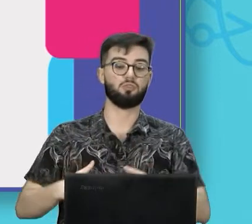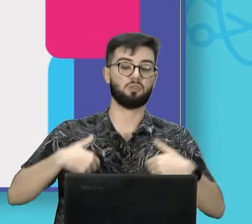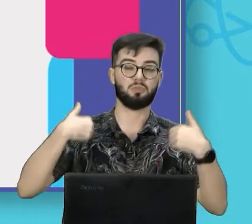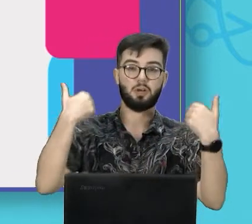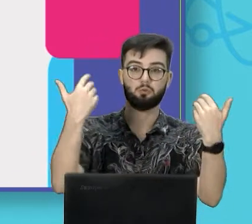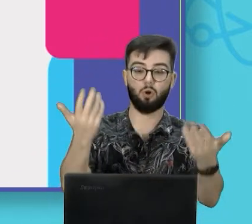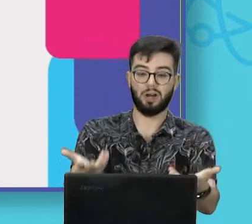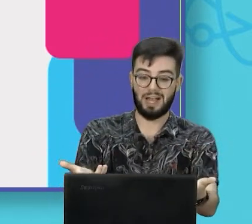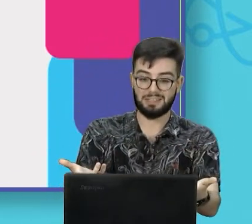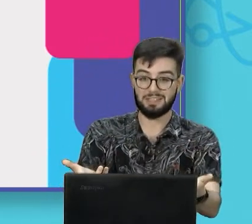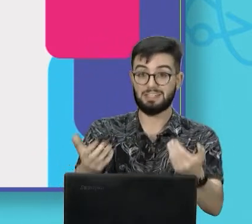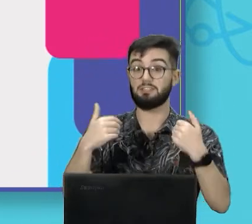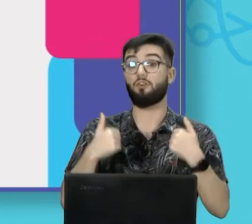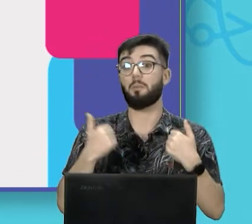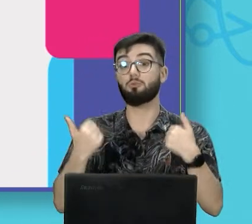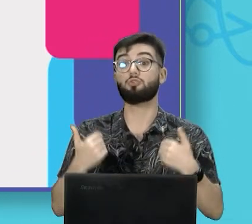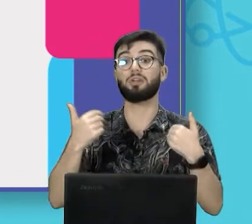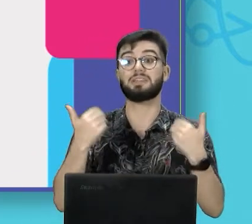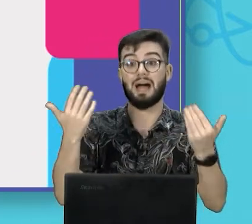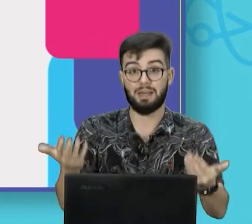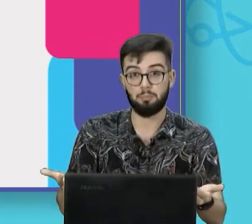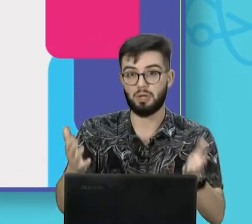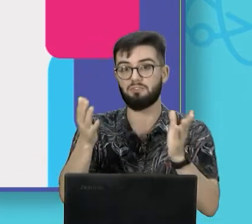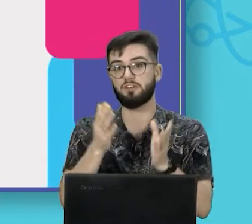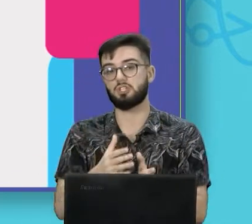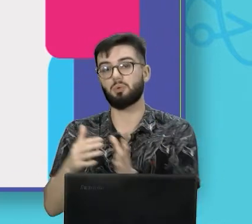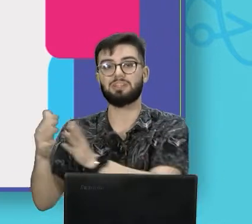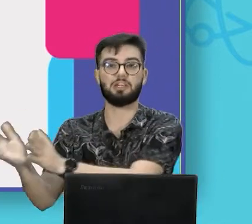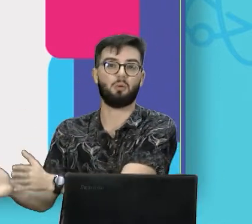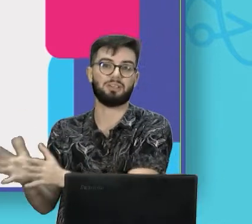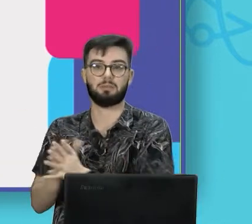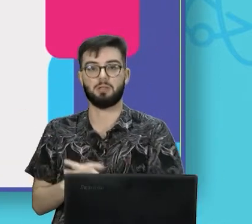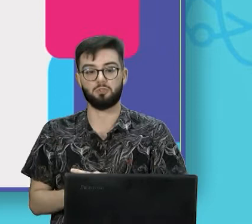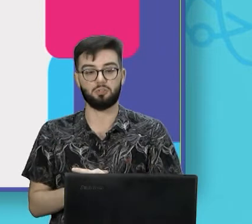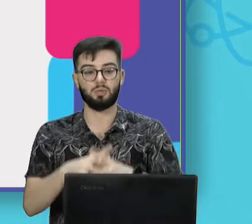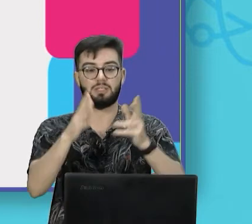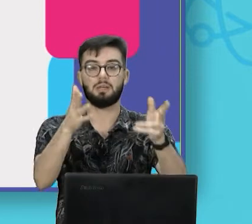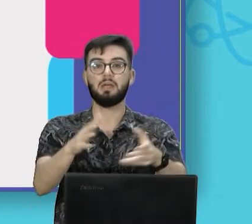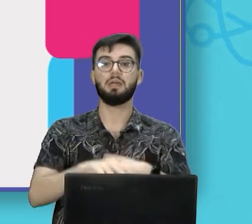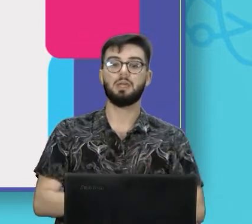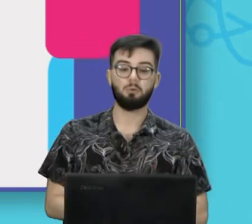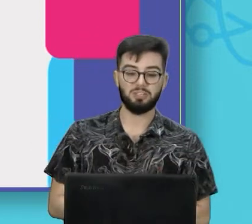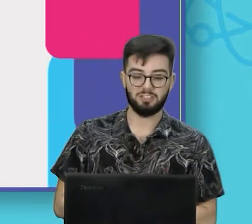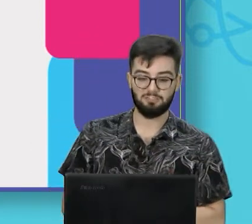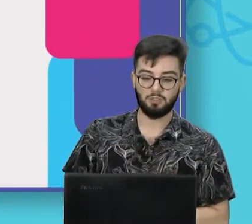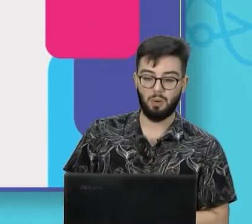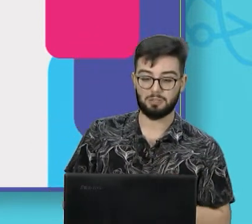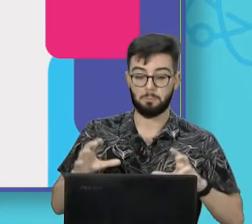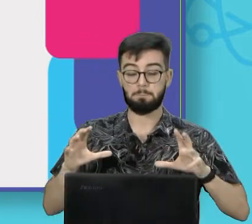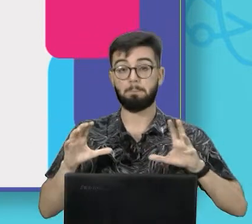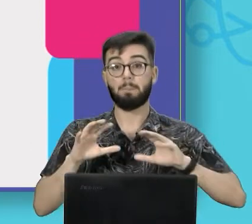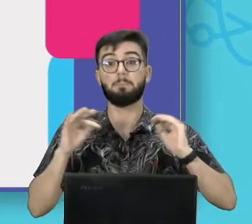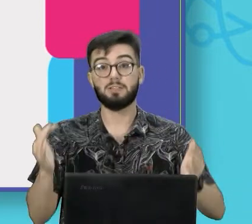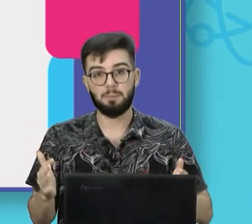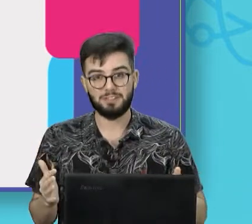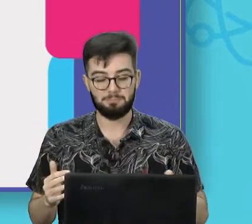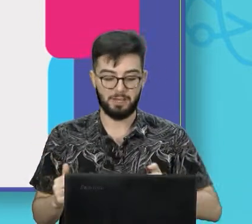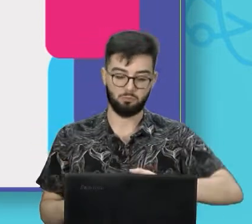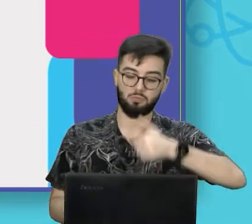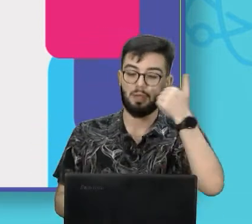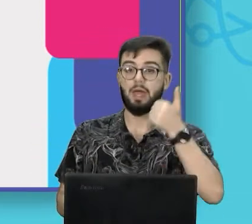elabora a constituição que será outorgada de forma autoritária porque ele fechou encerrou a assembleia constituinte em 1824